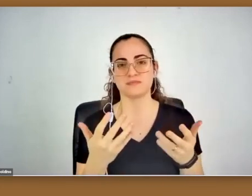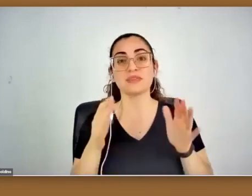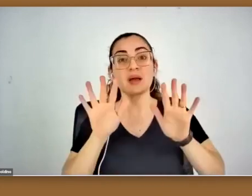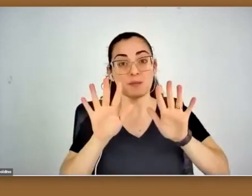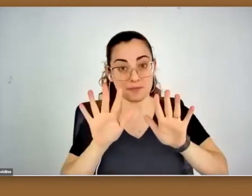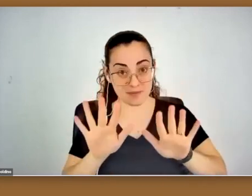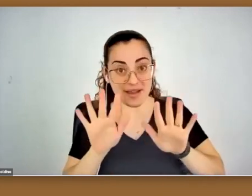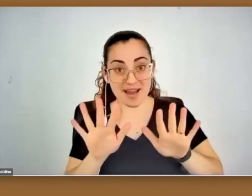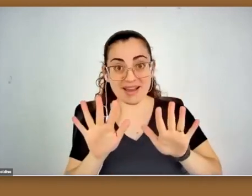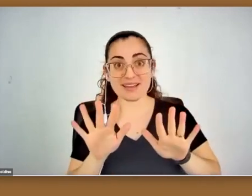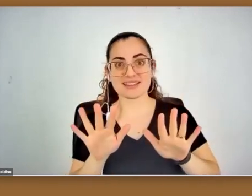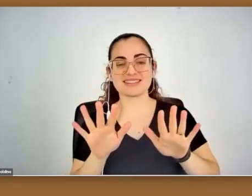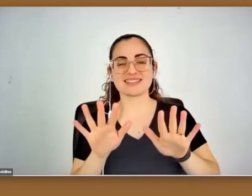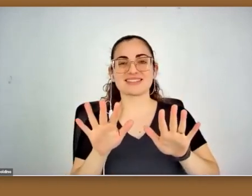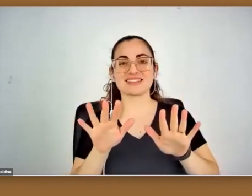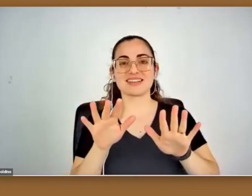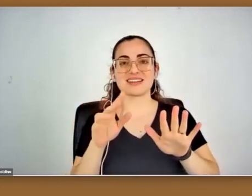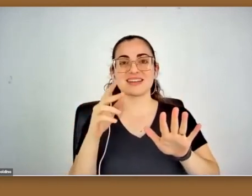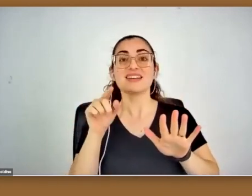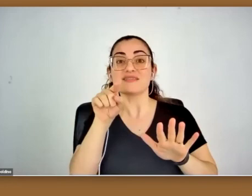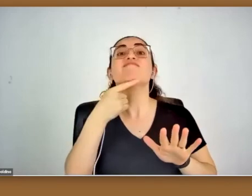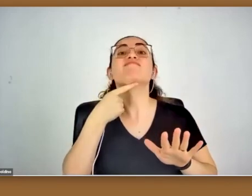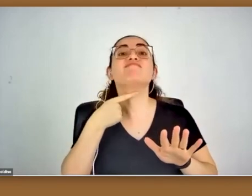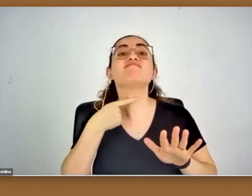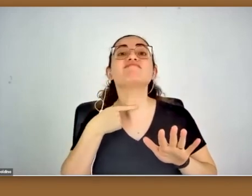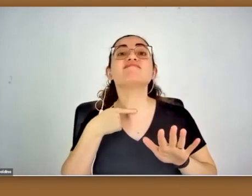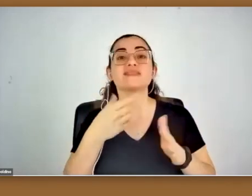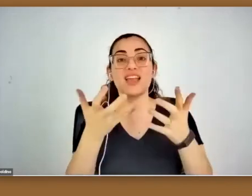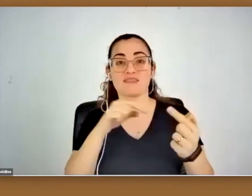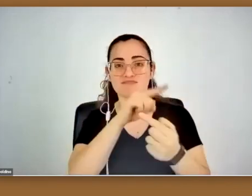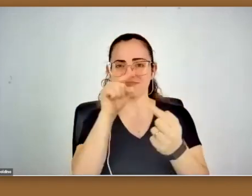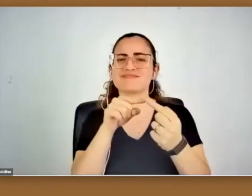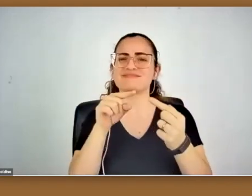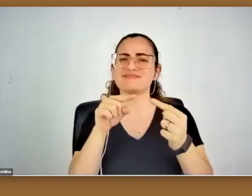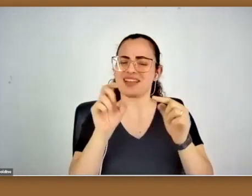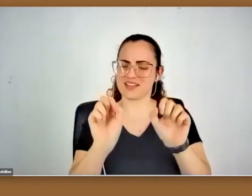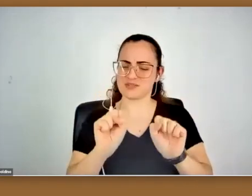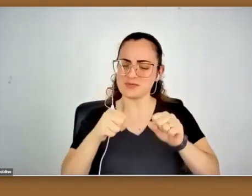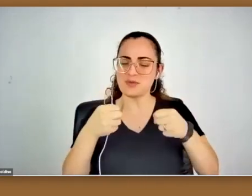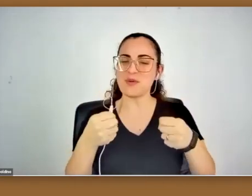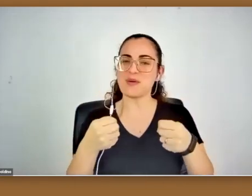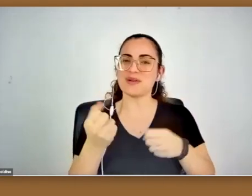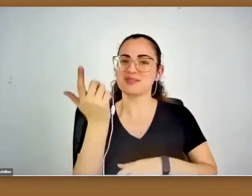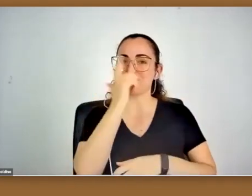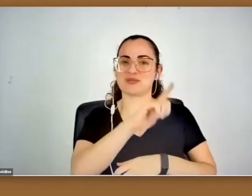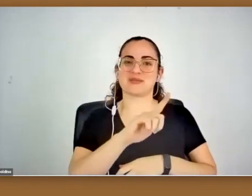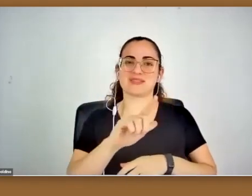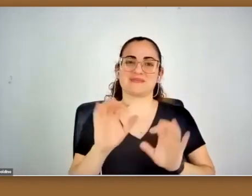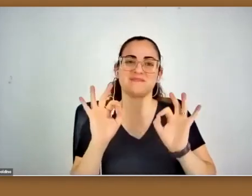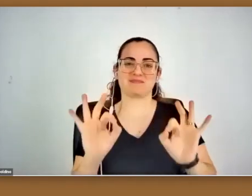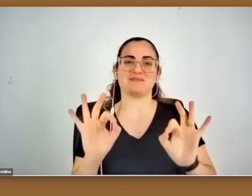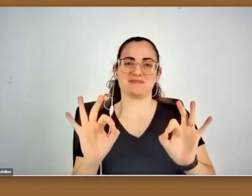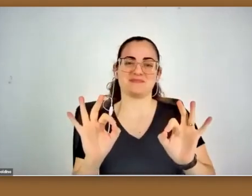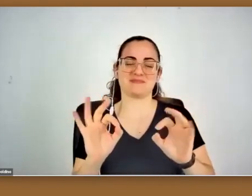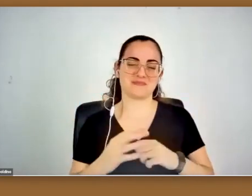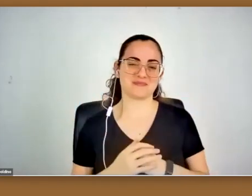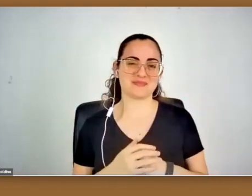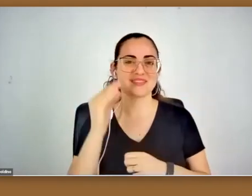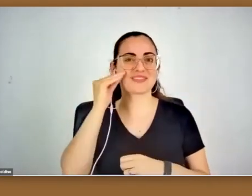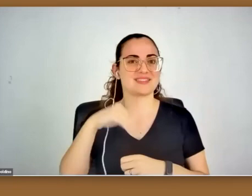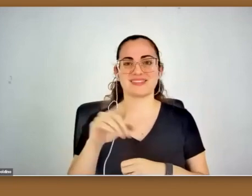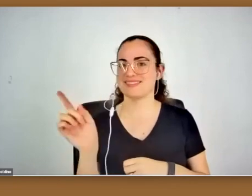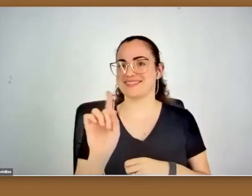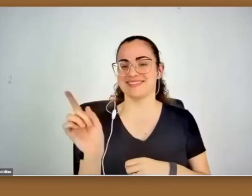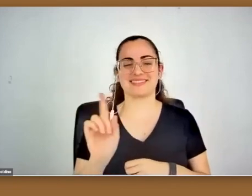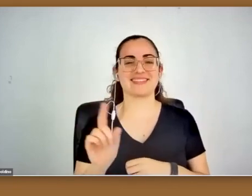mas a gente pode sonhar e pode tentar batalhar também para fazer essas coisas. E, obviamente, né, brigar para que